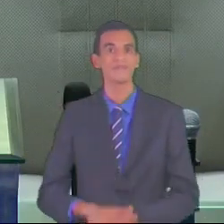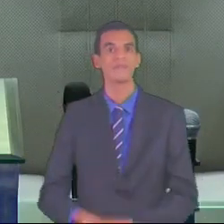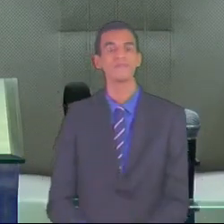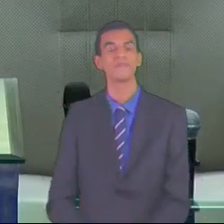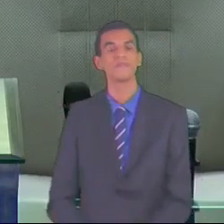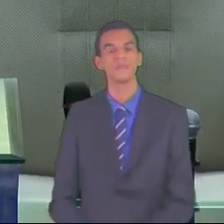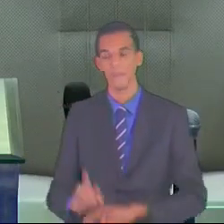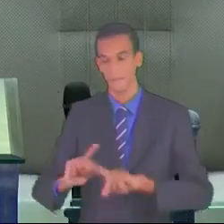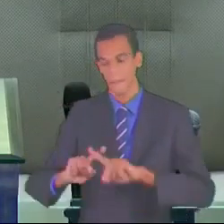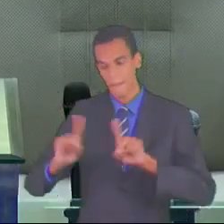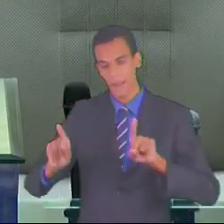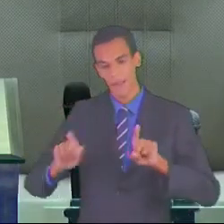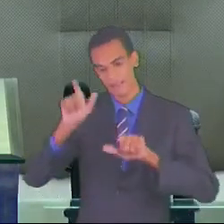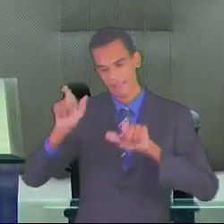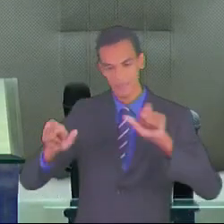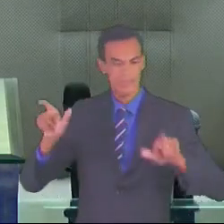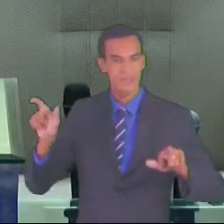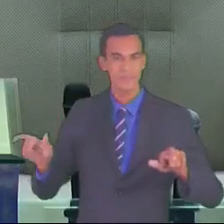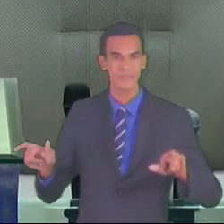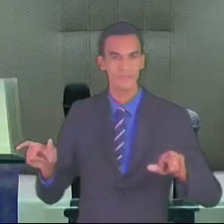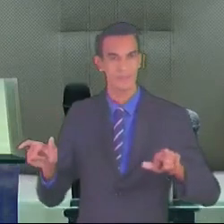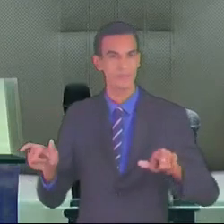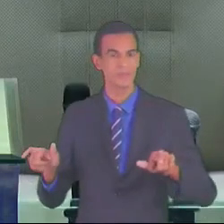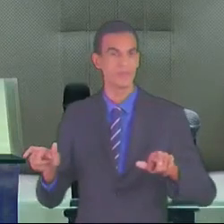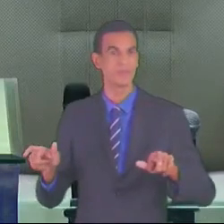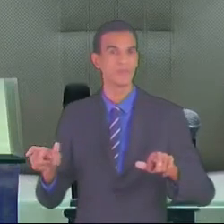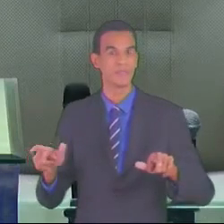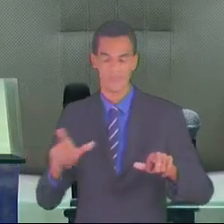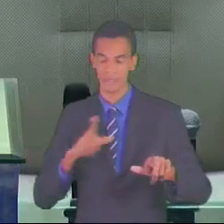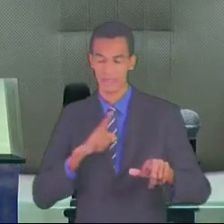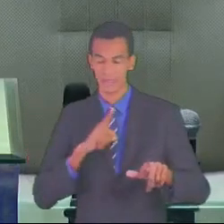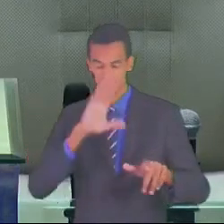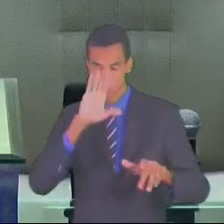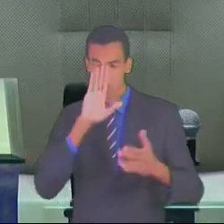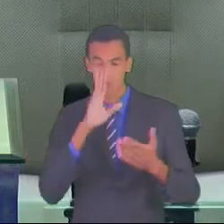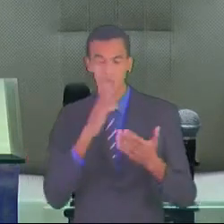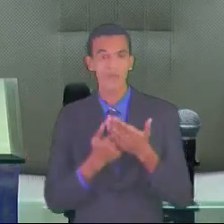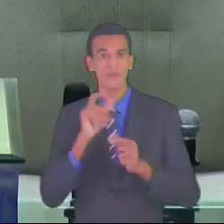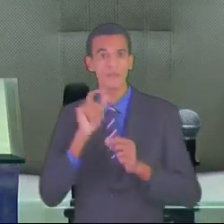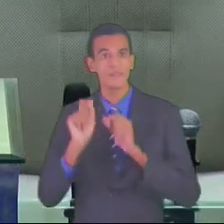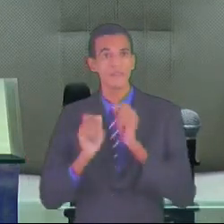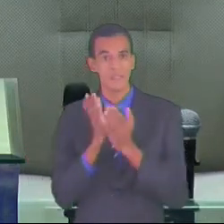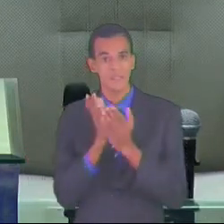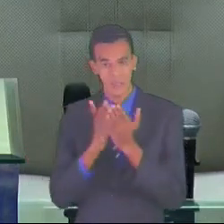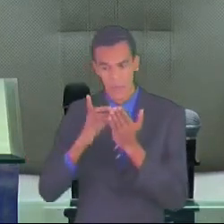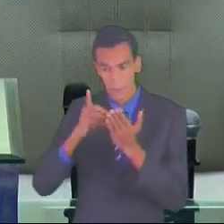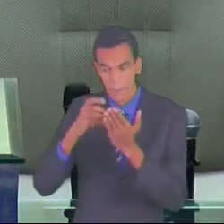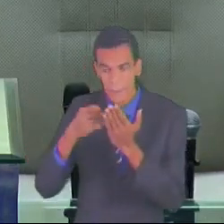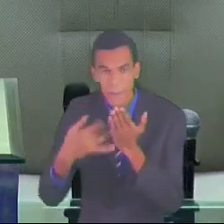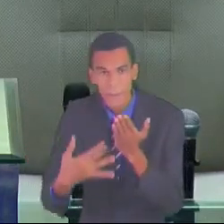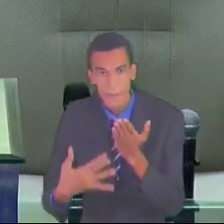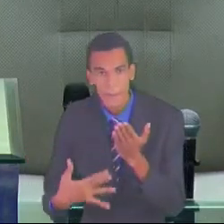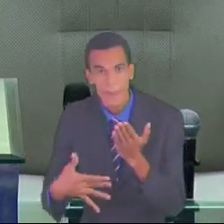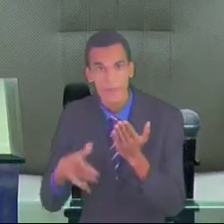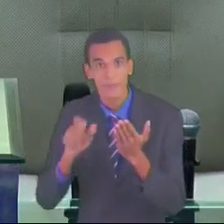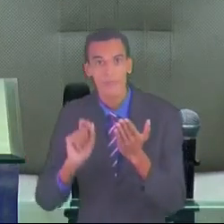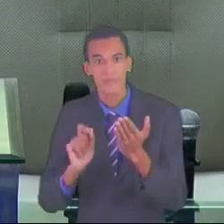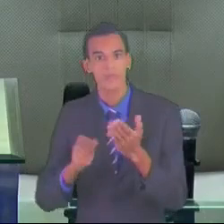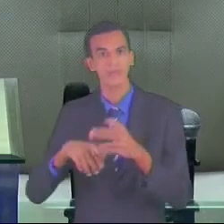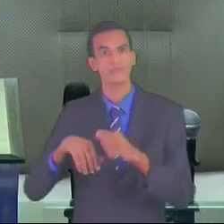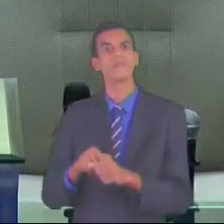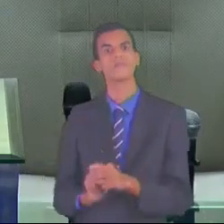Mas essas pessoas criam que, segundo o relato bíblico, e aí eu quero ser enfático agora,